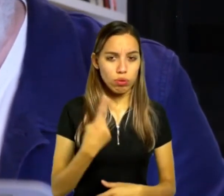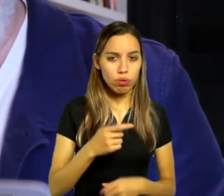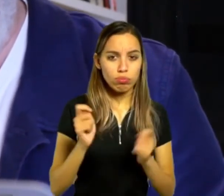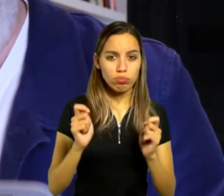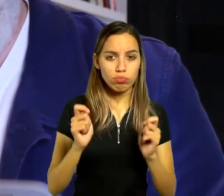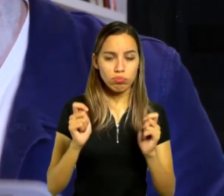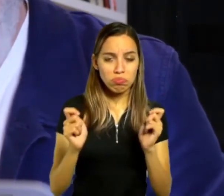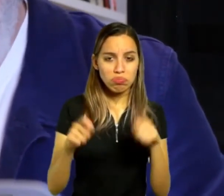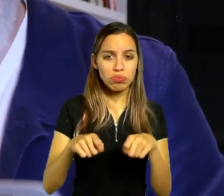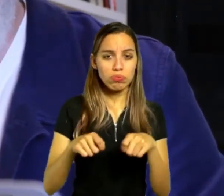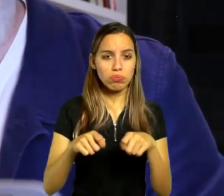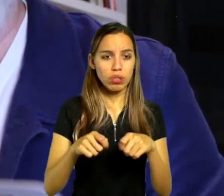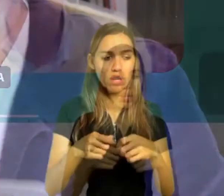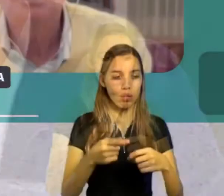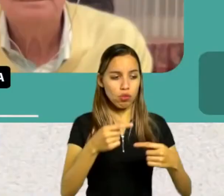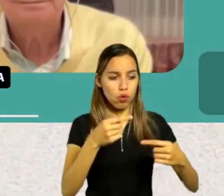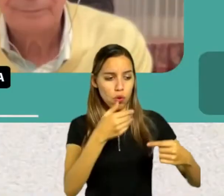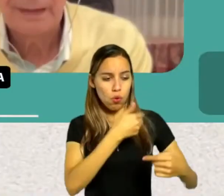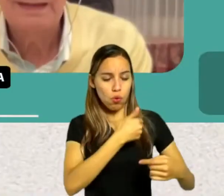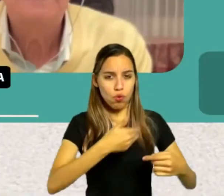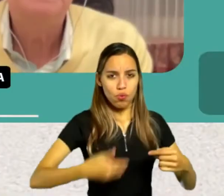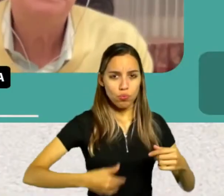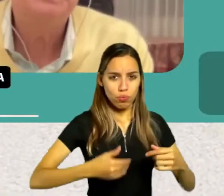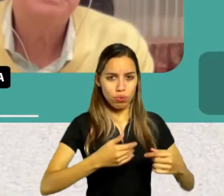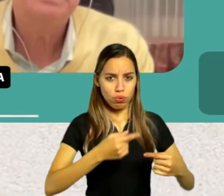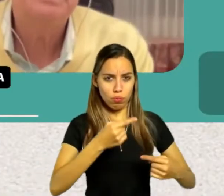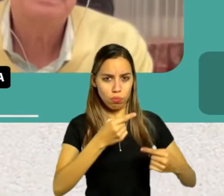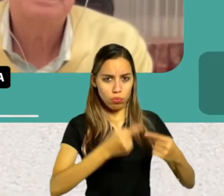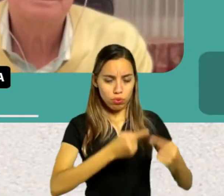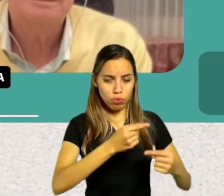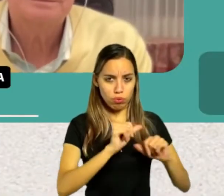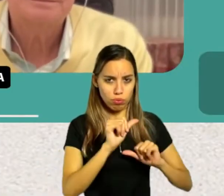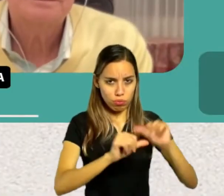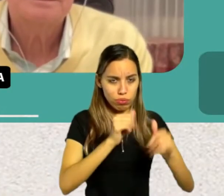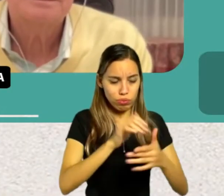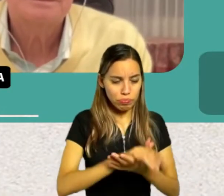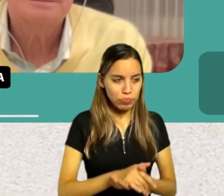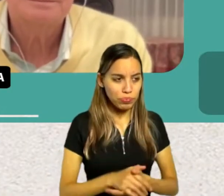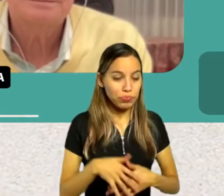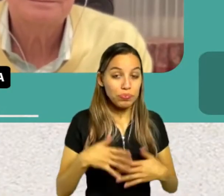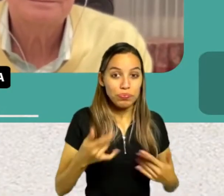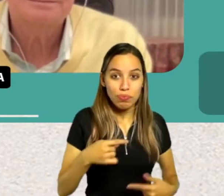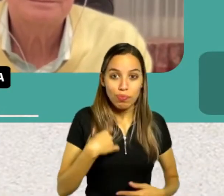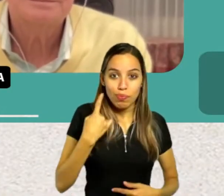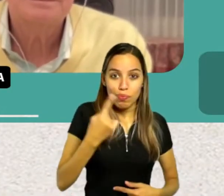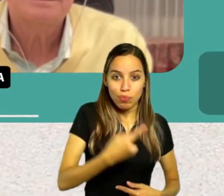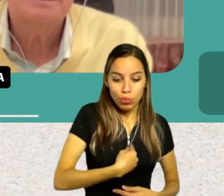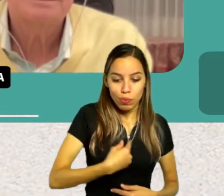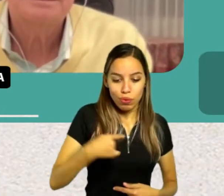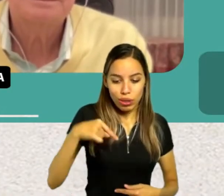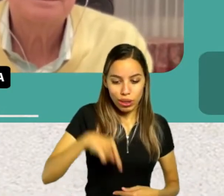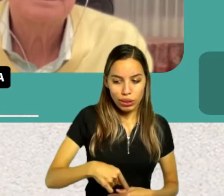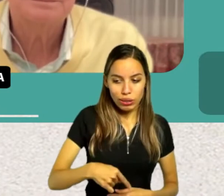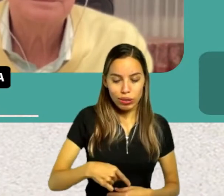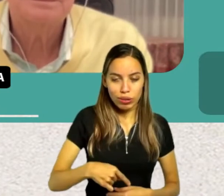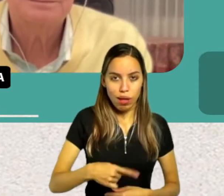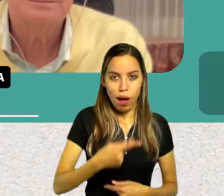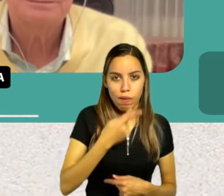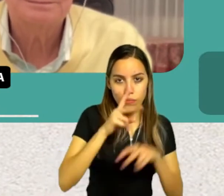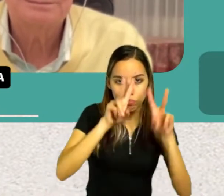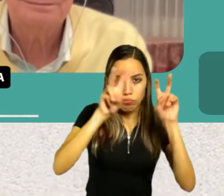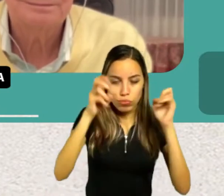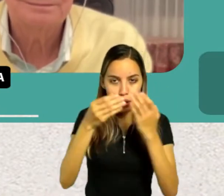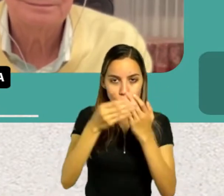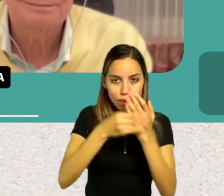governo. Então, estamos aqui reunidos ao redor do livro do Drauzio, O Exercício